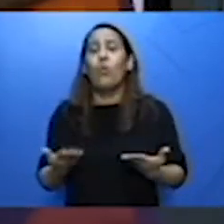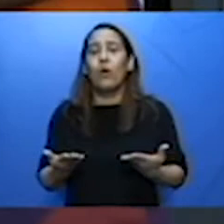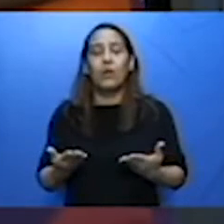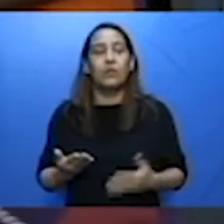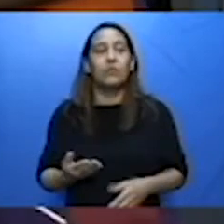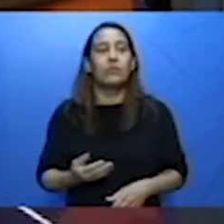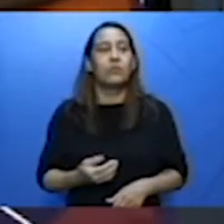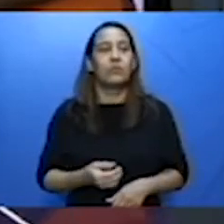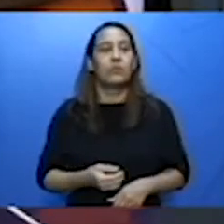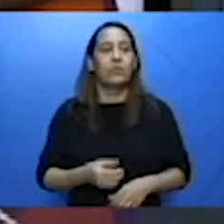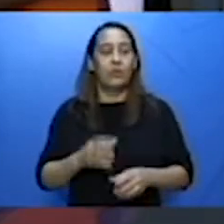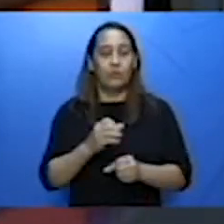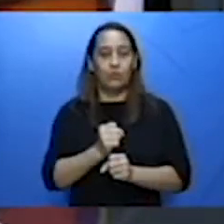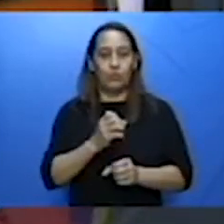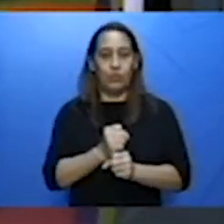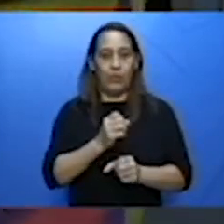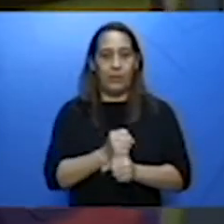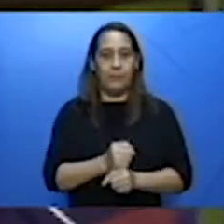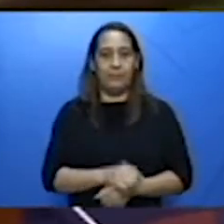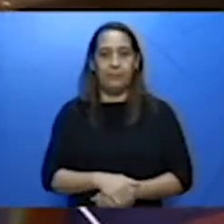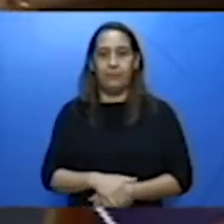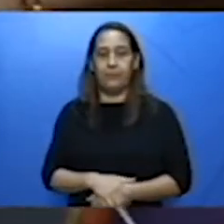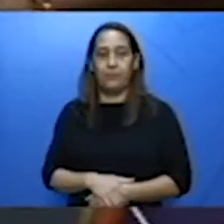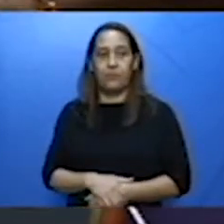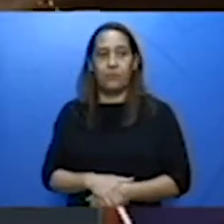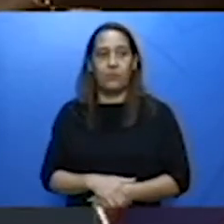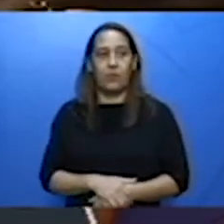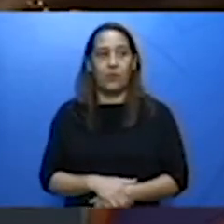e vamos resolver.